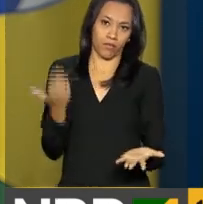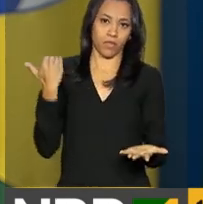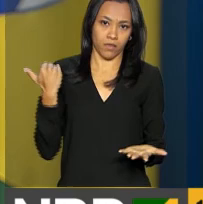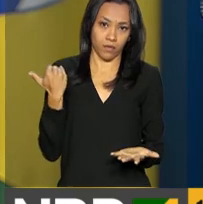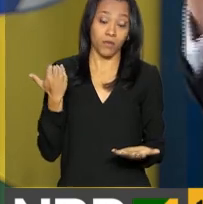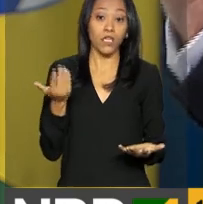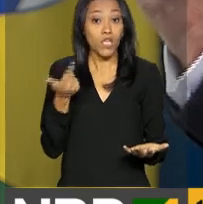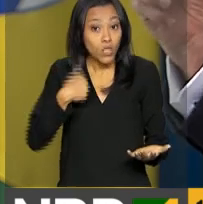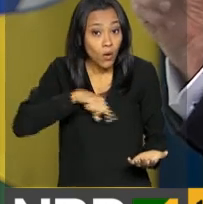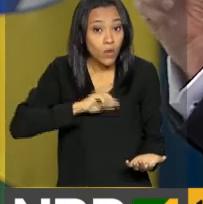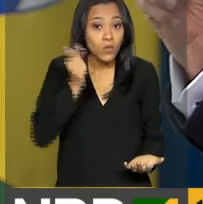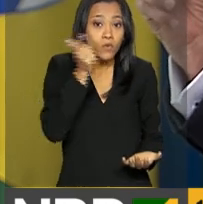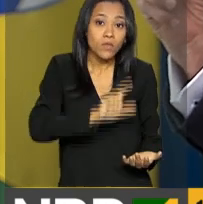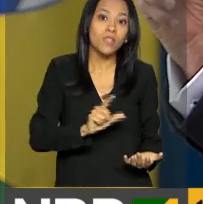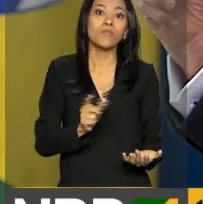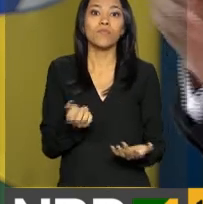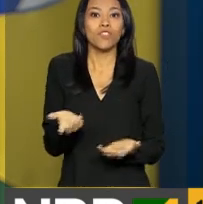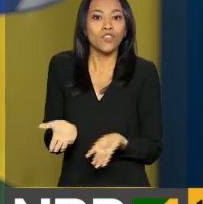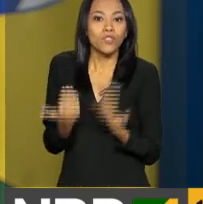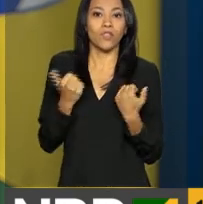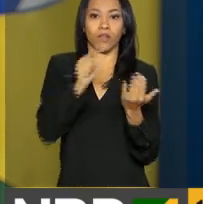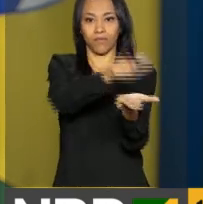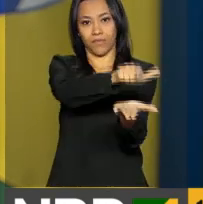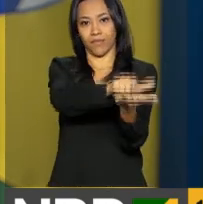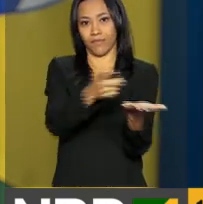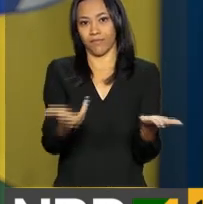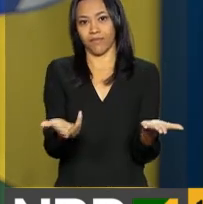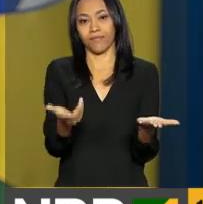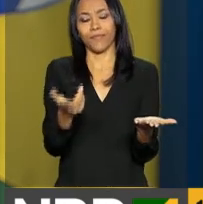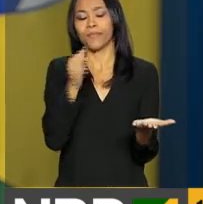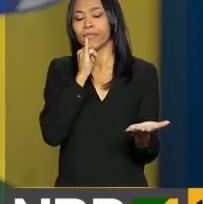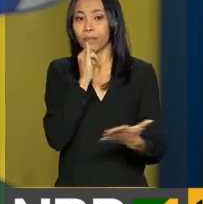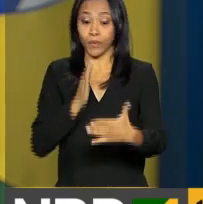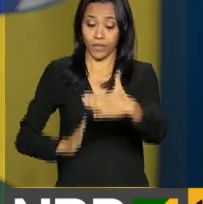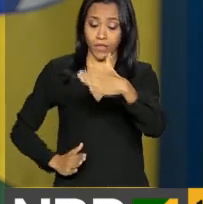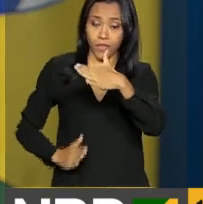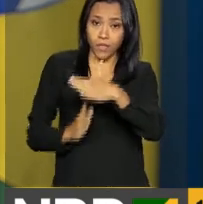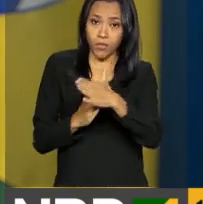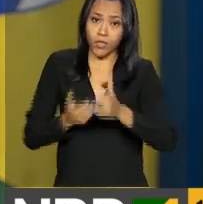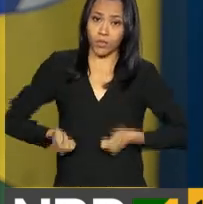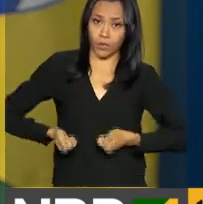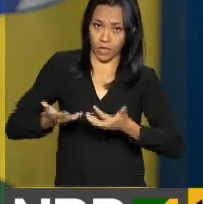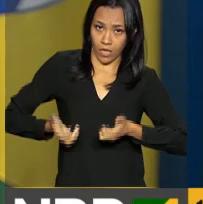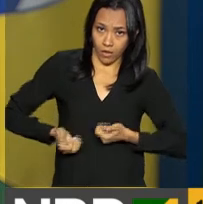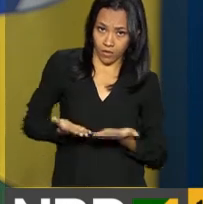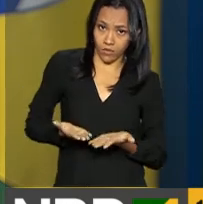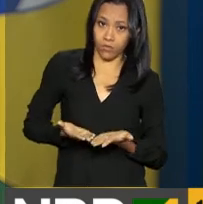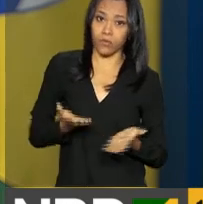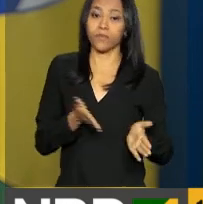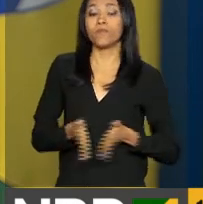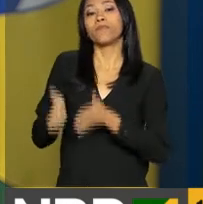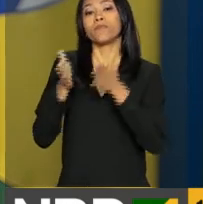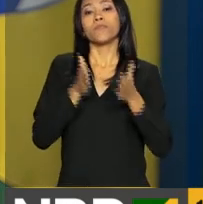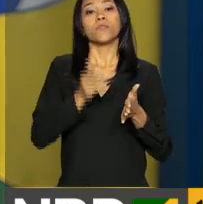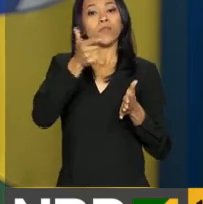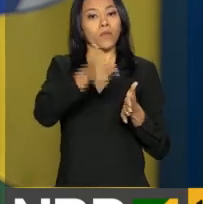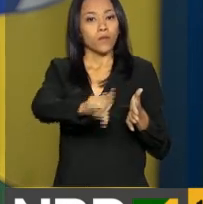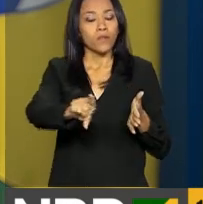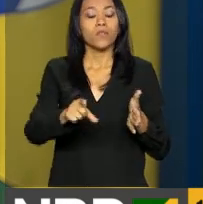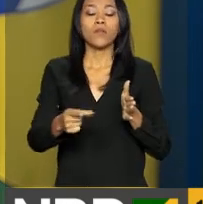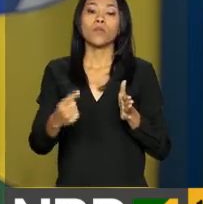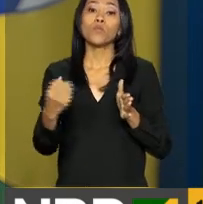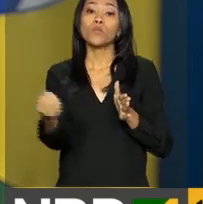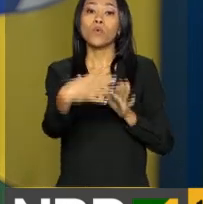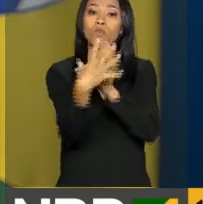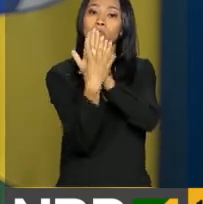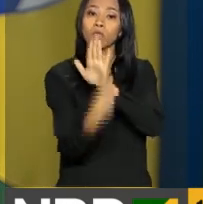reformas saíssem do papel. A primeira delas, o teto dos gastos públicos. A segunda delas, a reforma do ensino